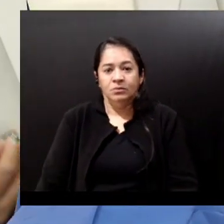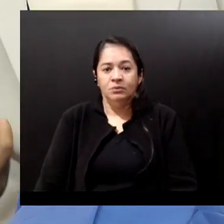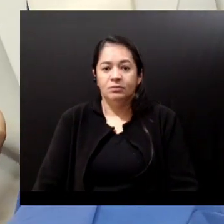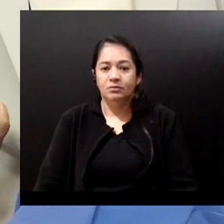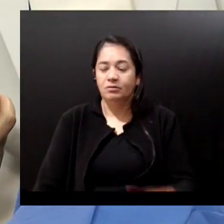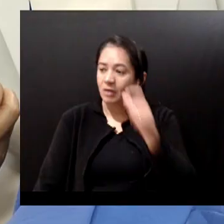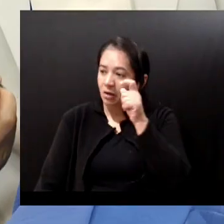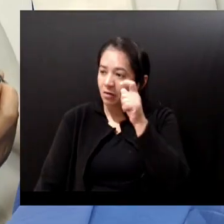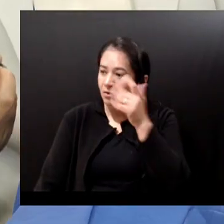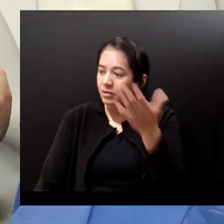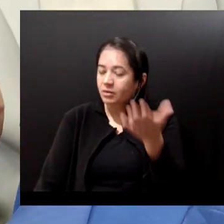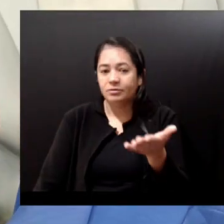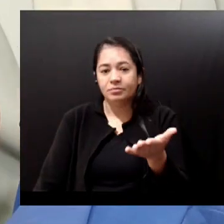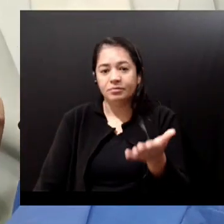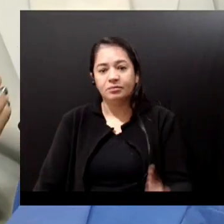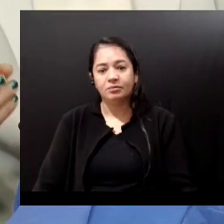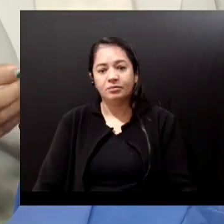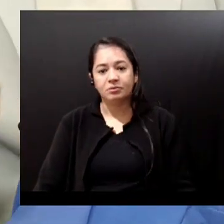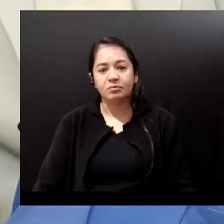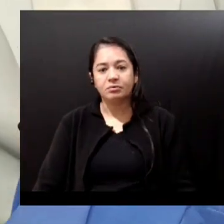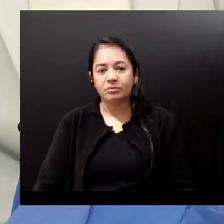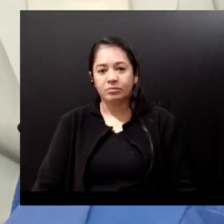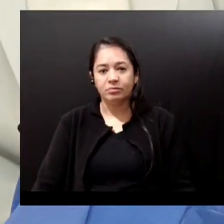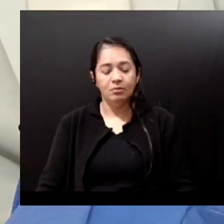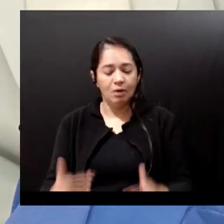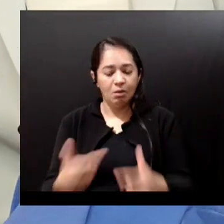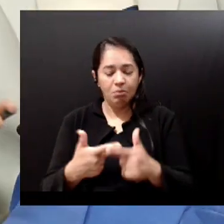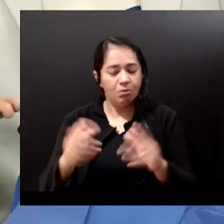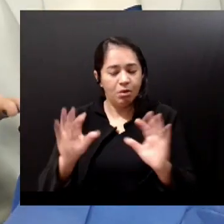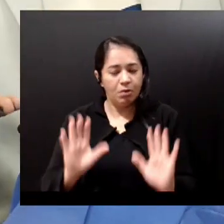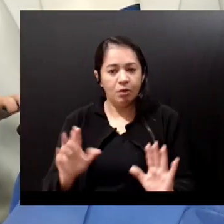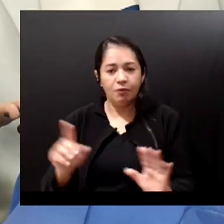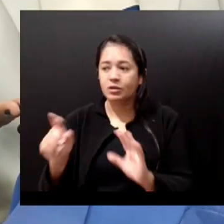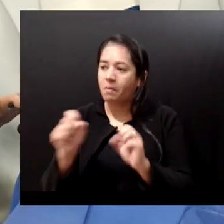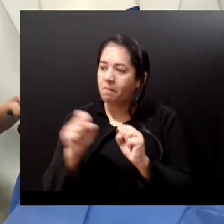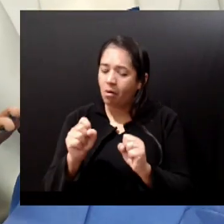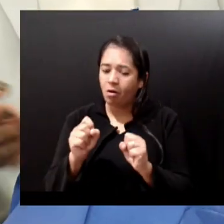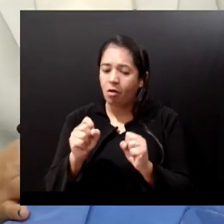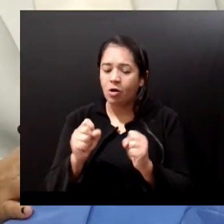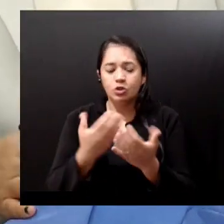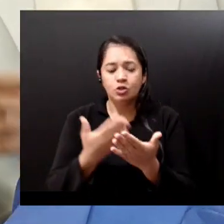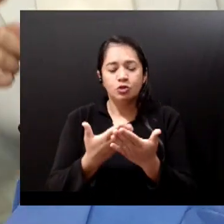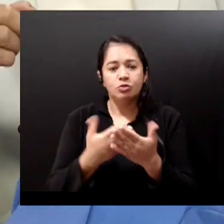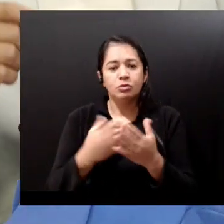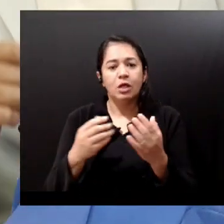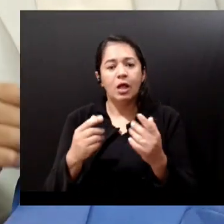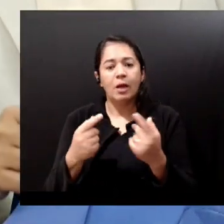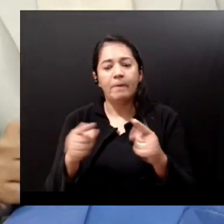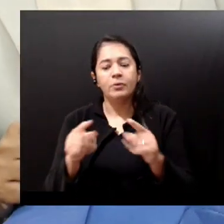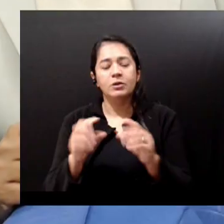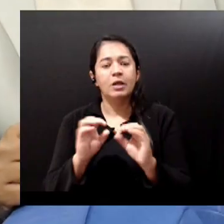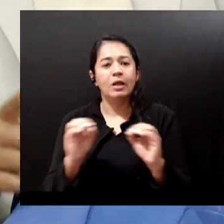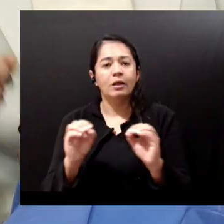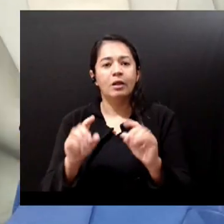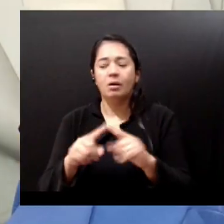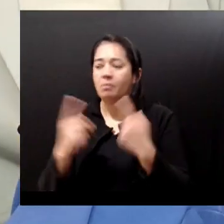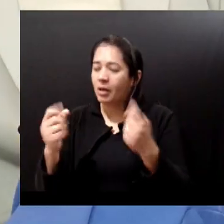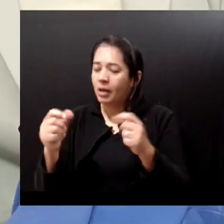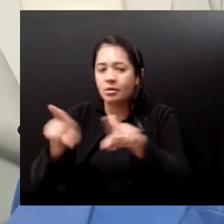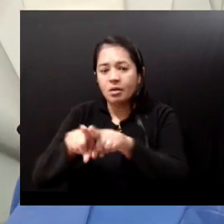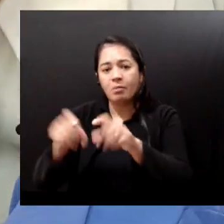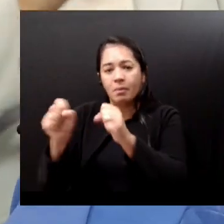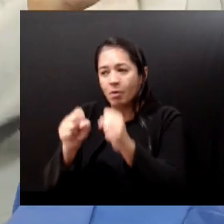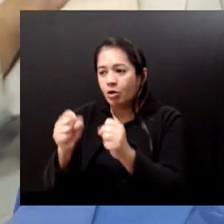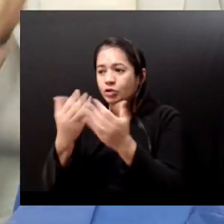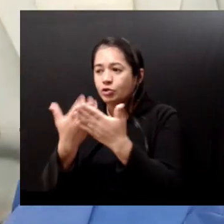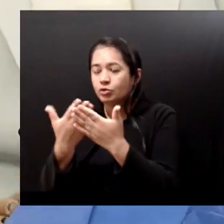que não tem problema, você pode não conseguir, mas você também pode conseguir, e se você conseguir, cuida para não atrapalhar o colega, isso foi bem